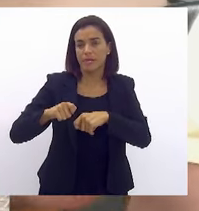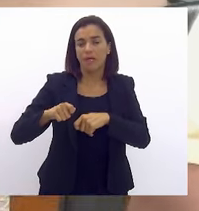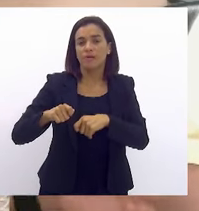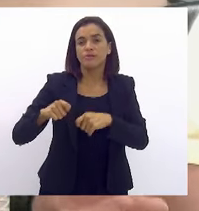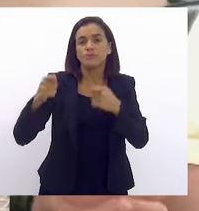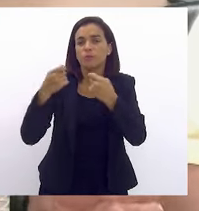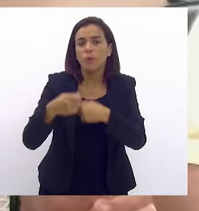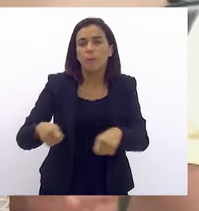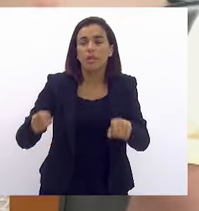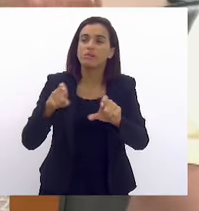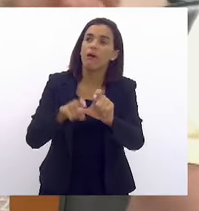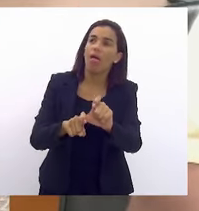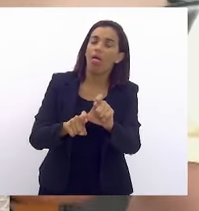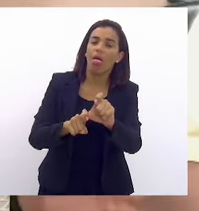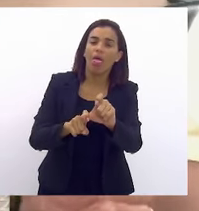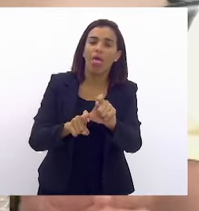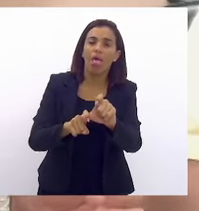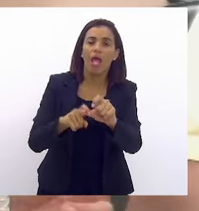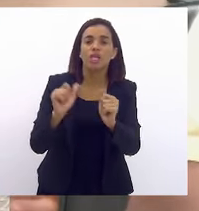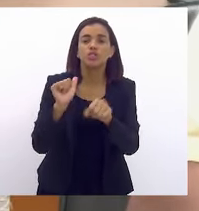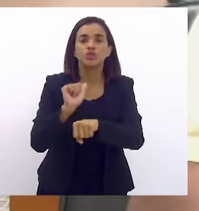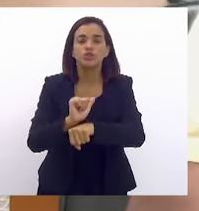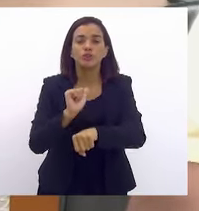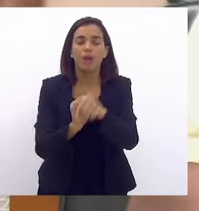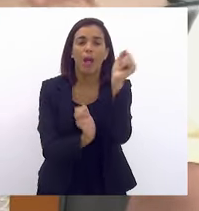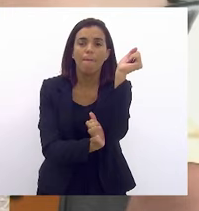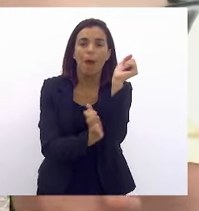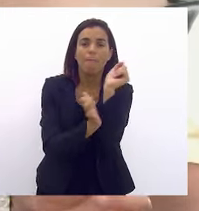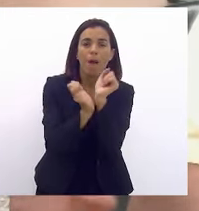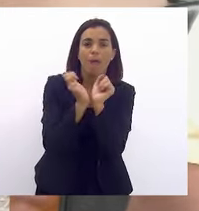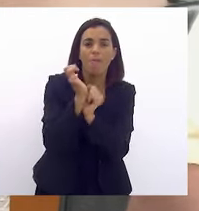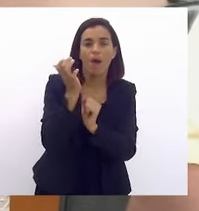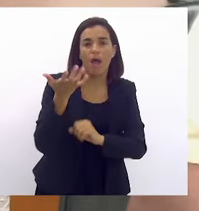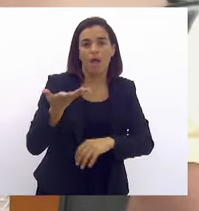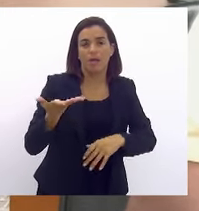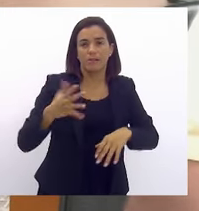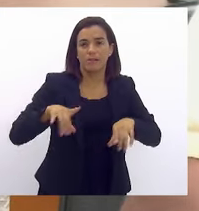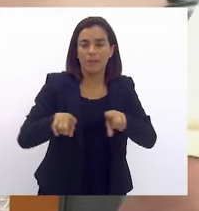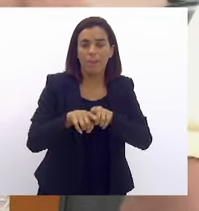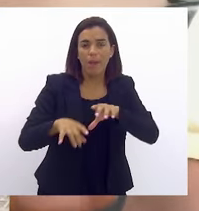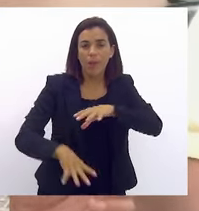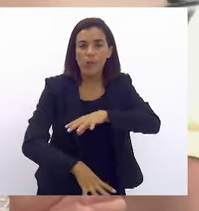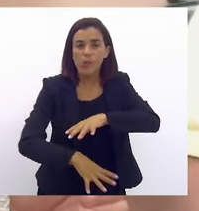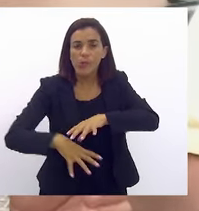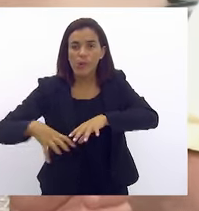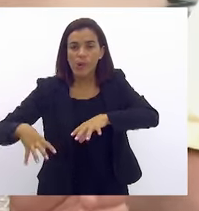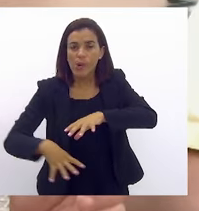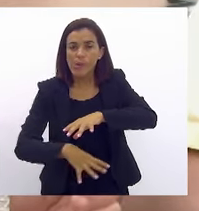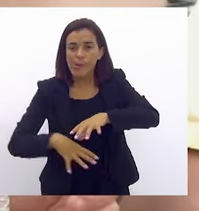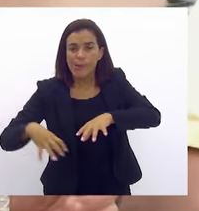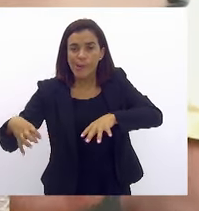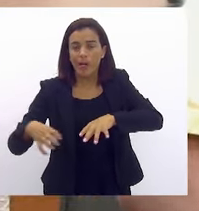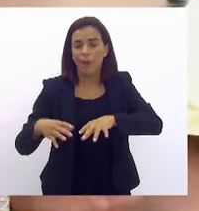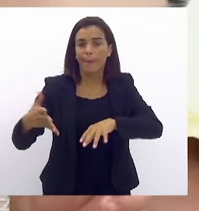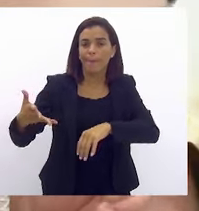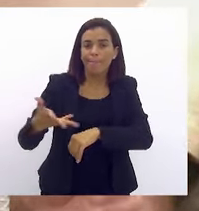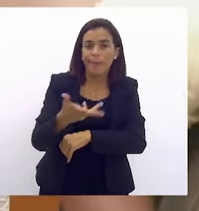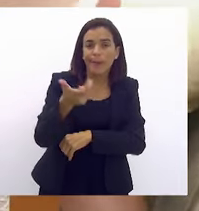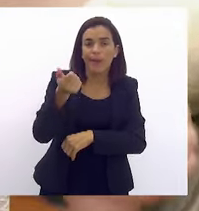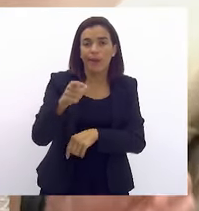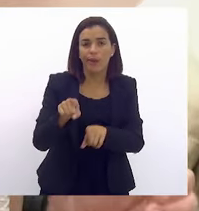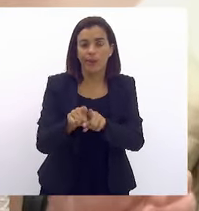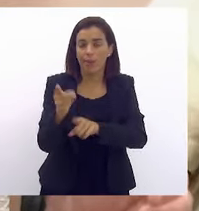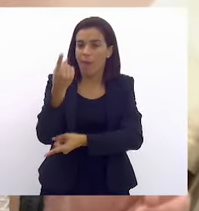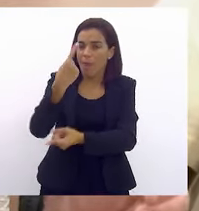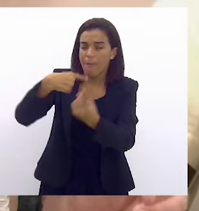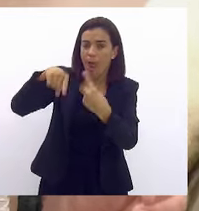a burocracia, obras emergenciais de desassoreamento de corpos hídricos, de melhoria,